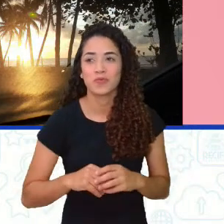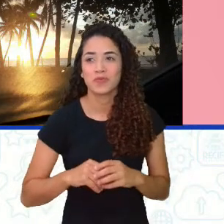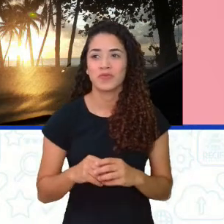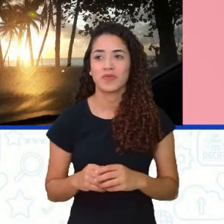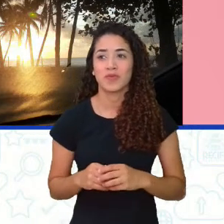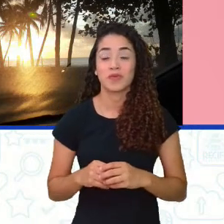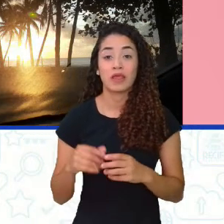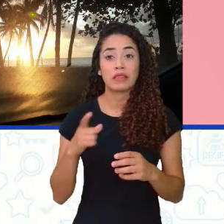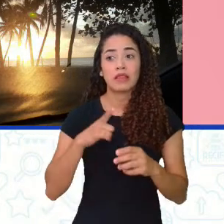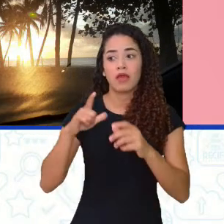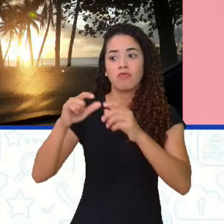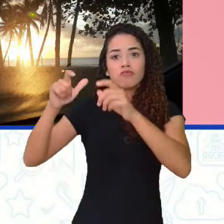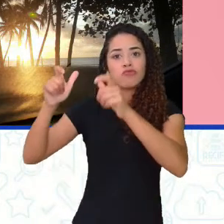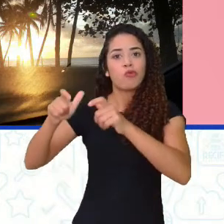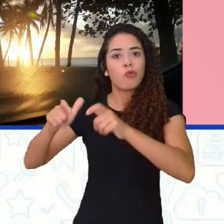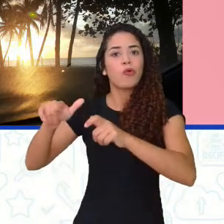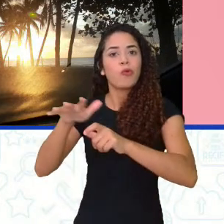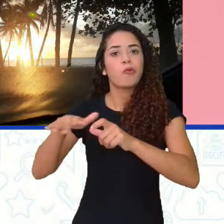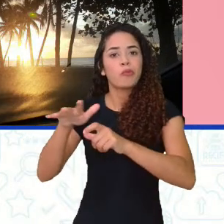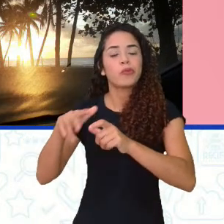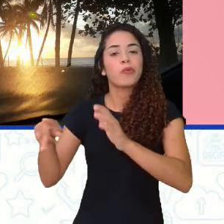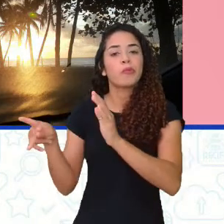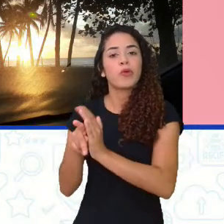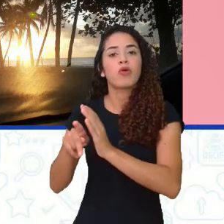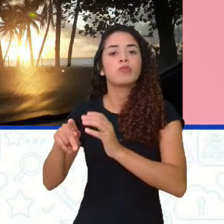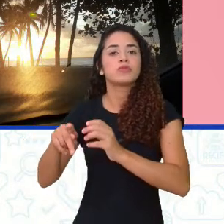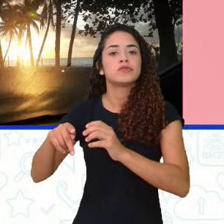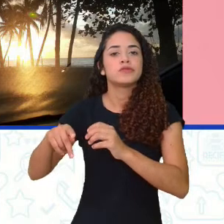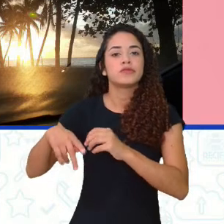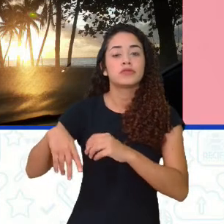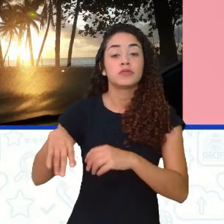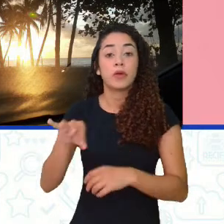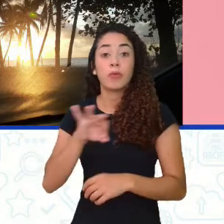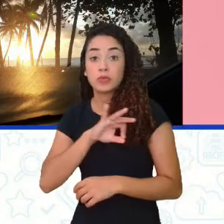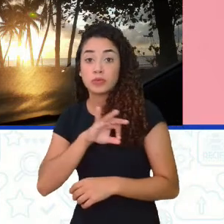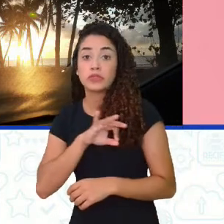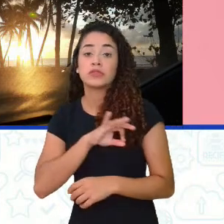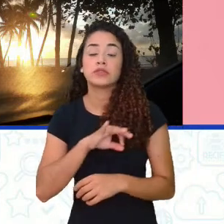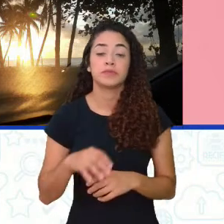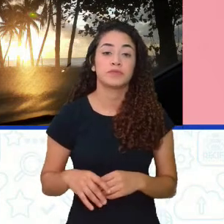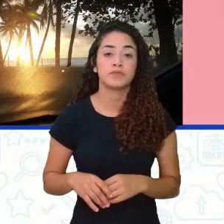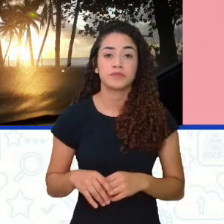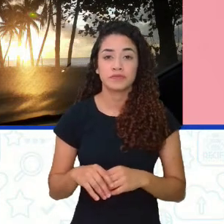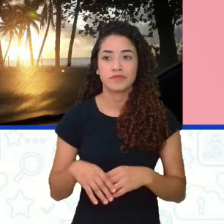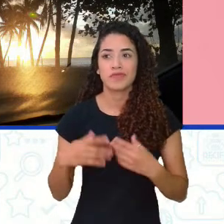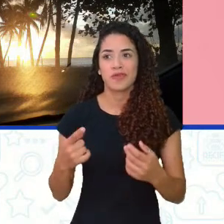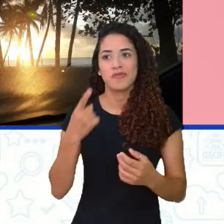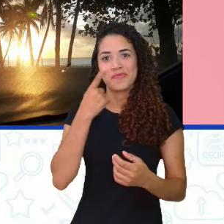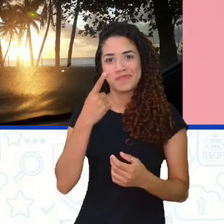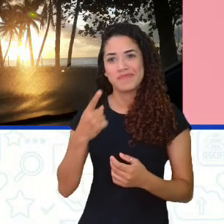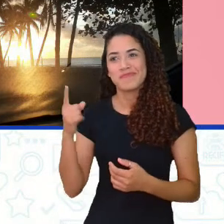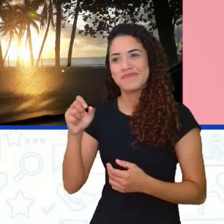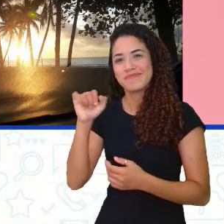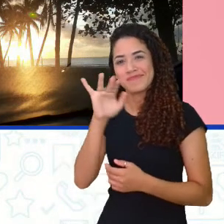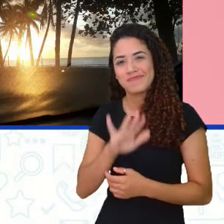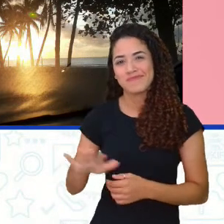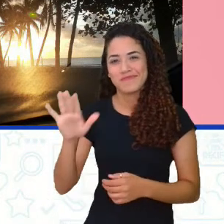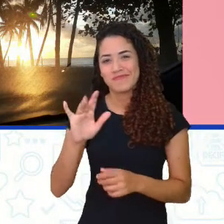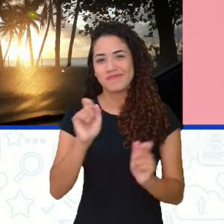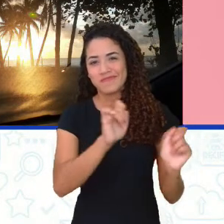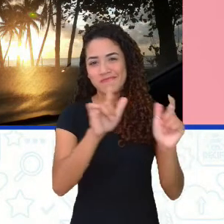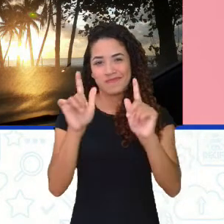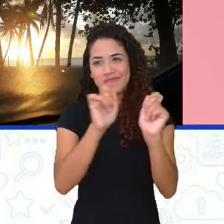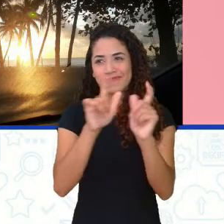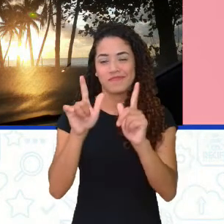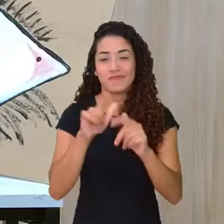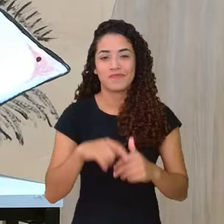da polícia e também do Corpo de Bombeiros, que sempre fica aí. Então, essas seriam as imagens que estão aparecendo